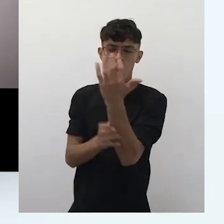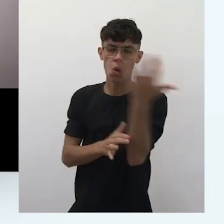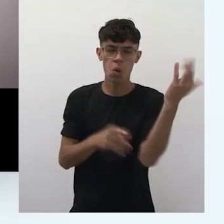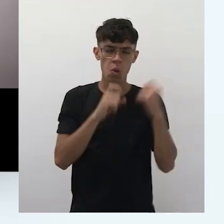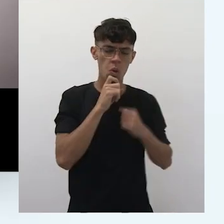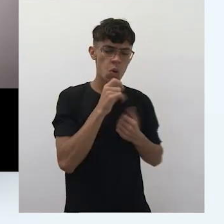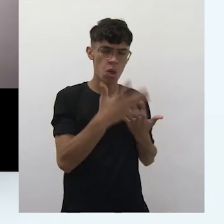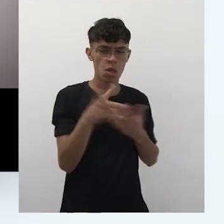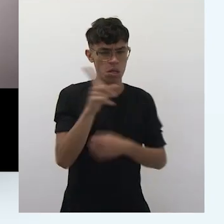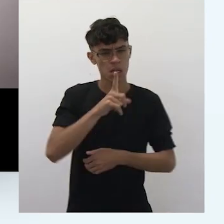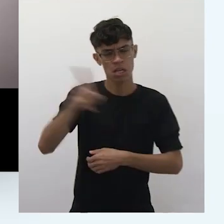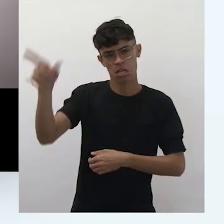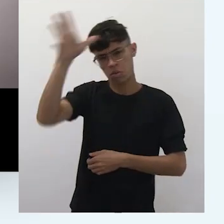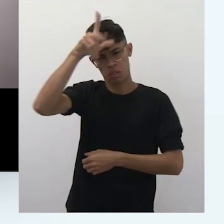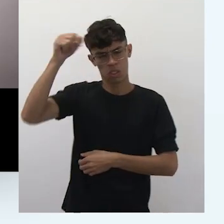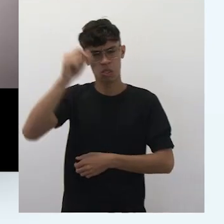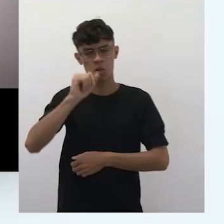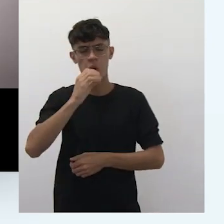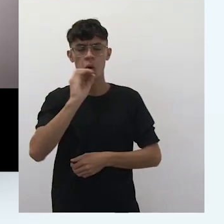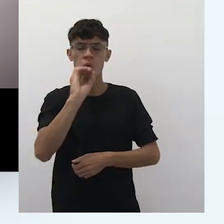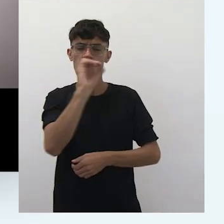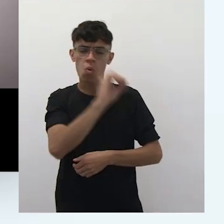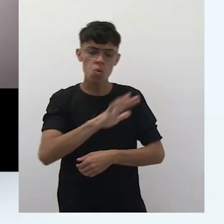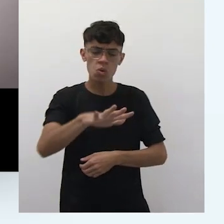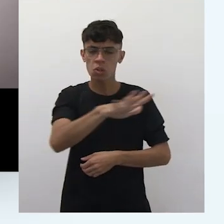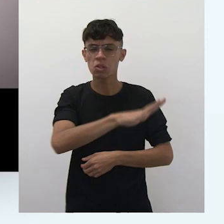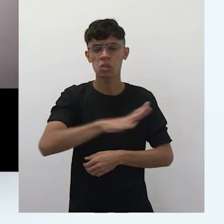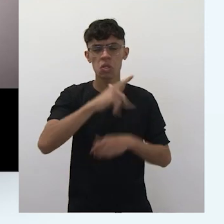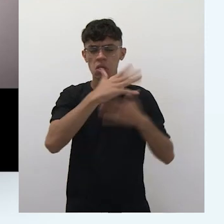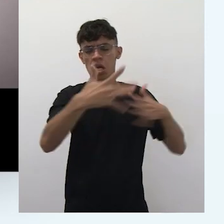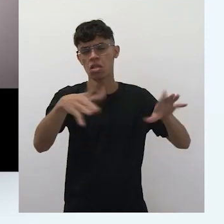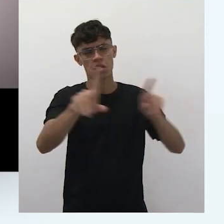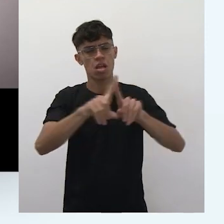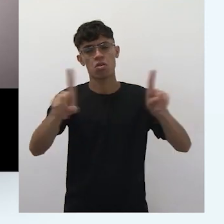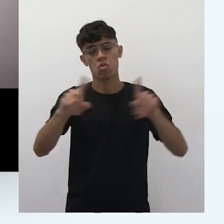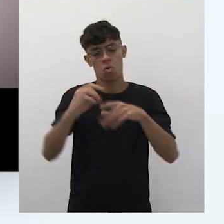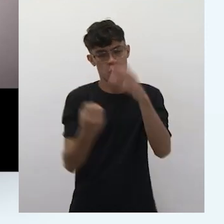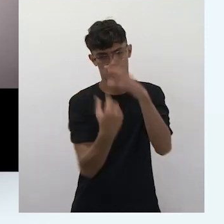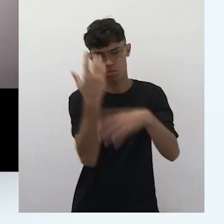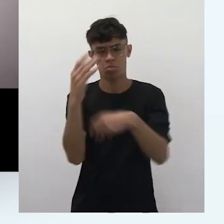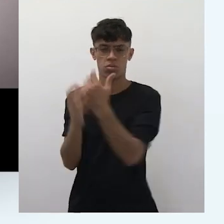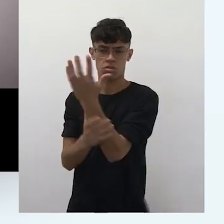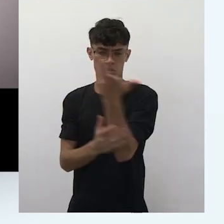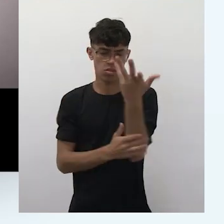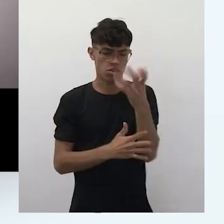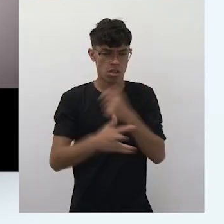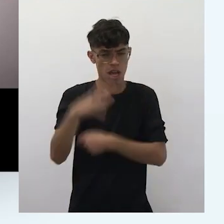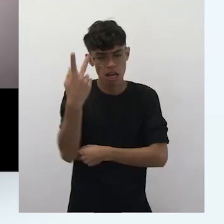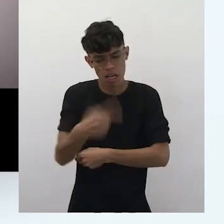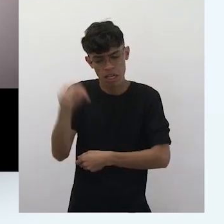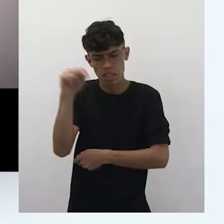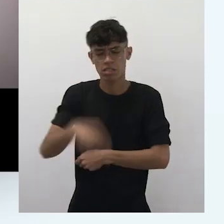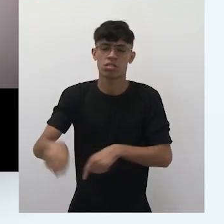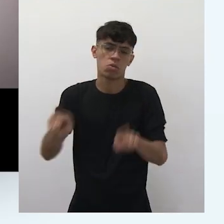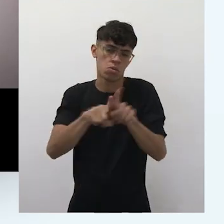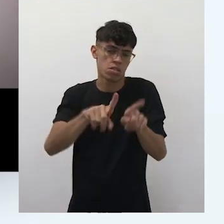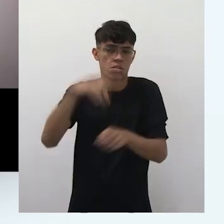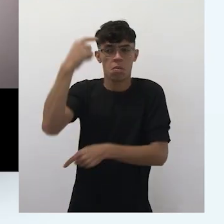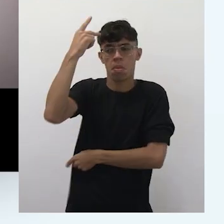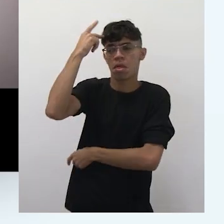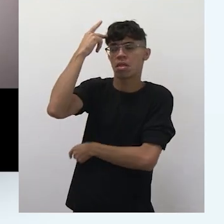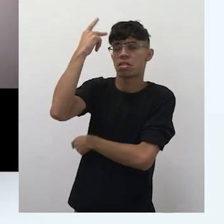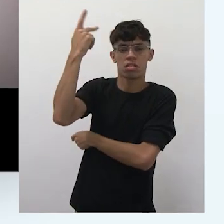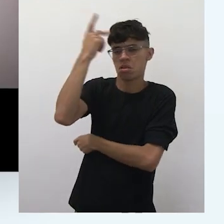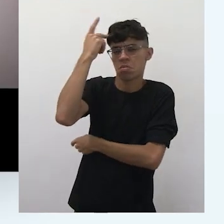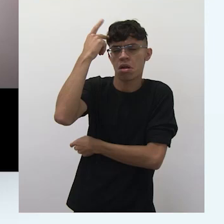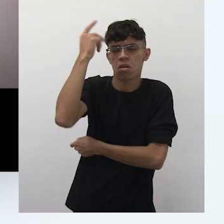no Amazonas, nos oceanos, ou seja lá onde for. O meio ambiente também é aqui e tem que ser pensado agora.